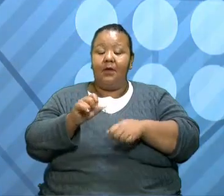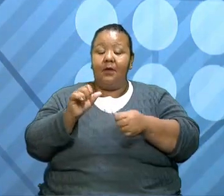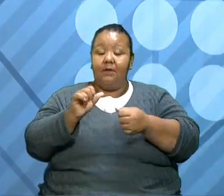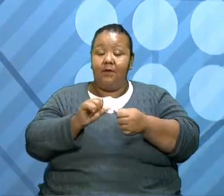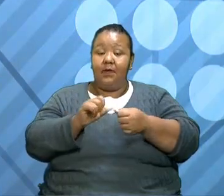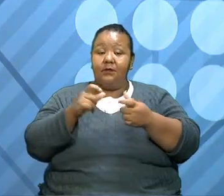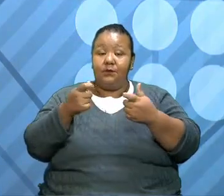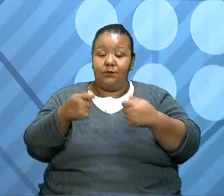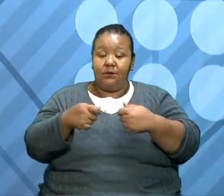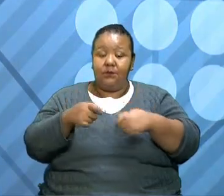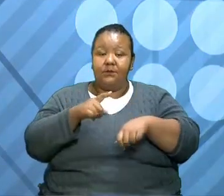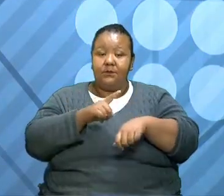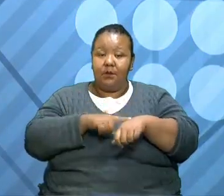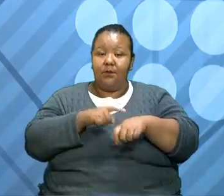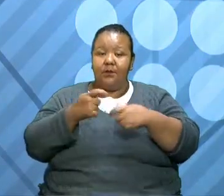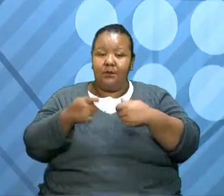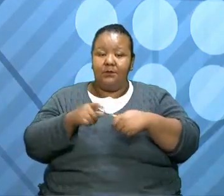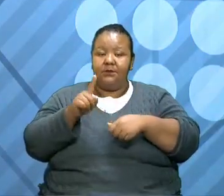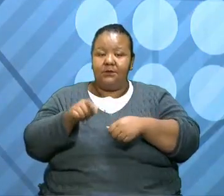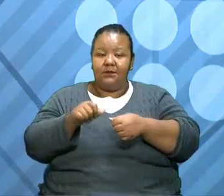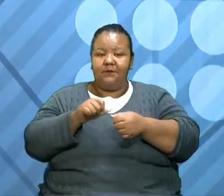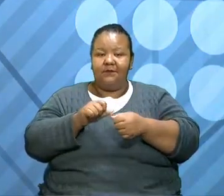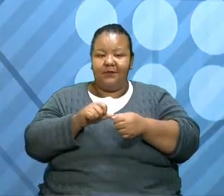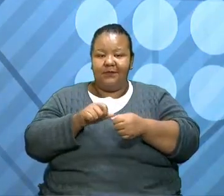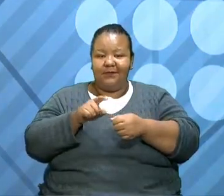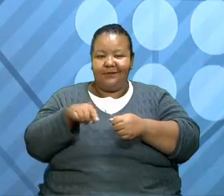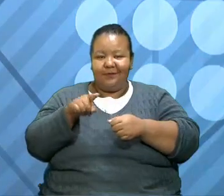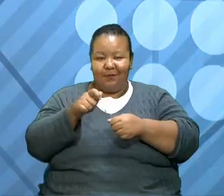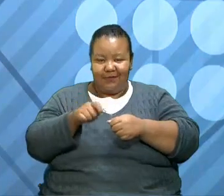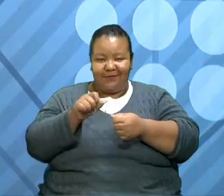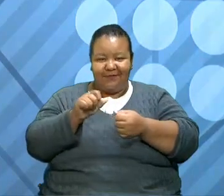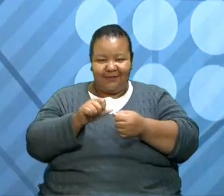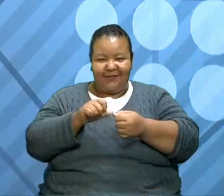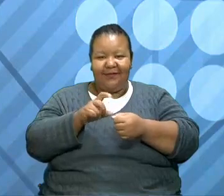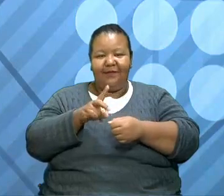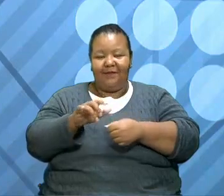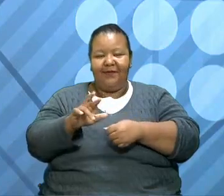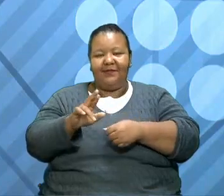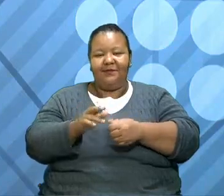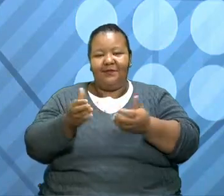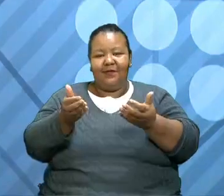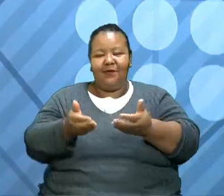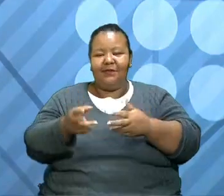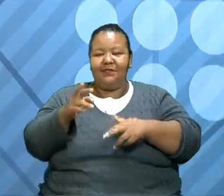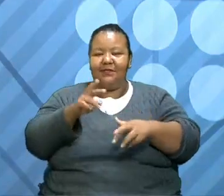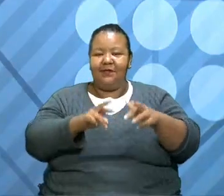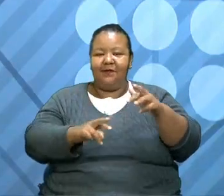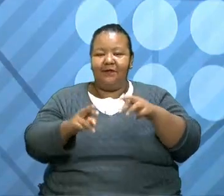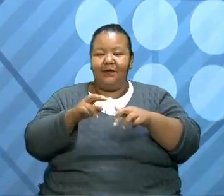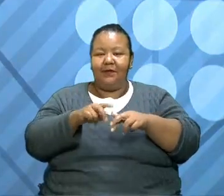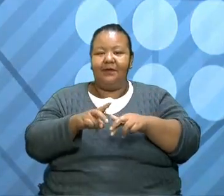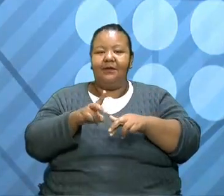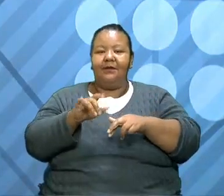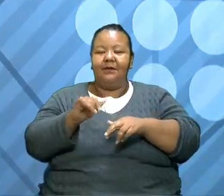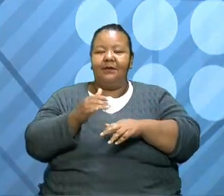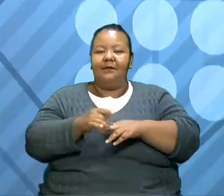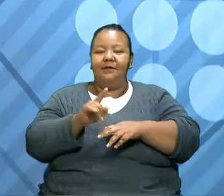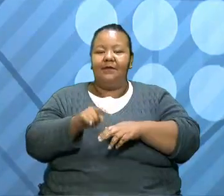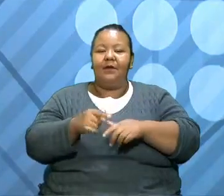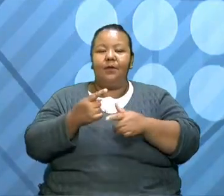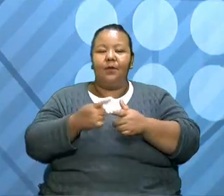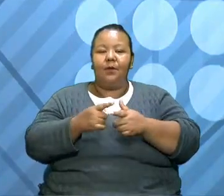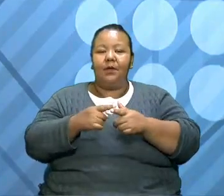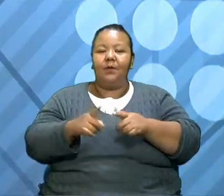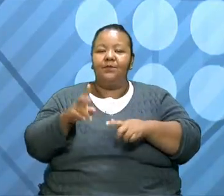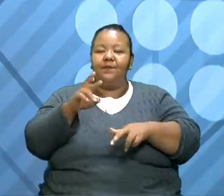feito quando tem que ser feito. Eu posso contar com você, né? Vai responder hoje o avaliar e vai ali. Nossa, porque